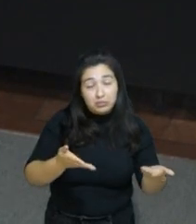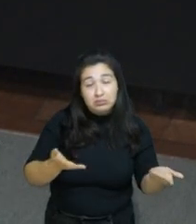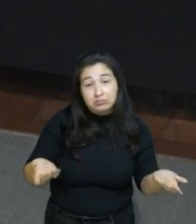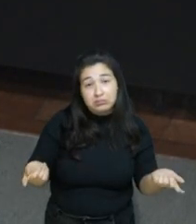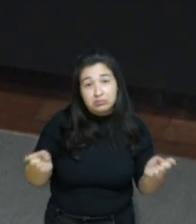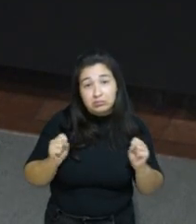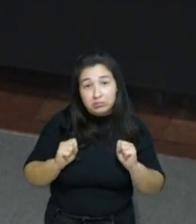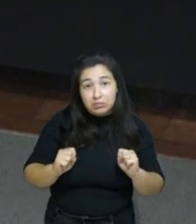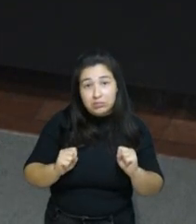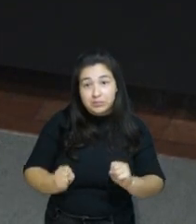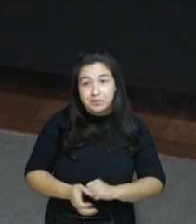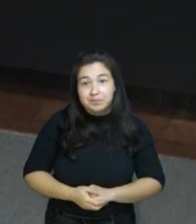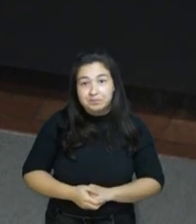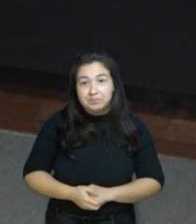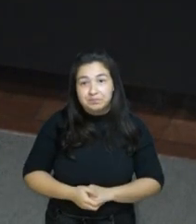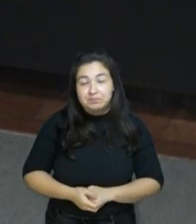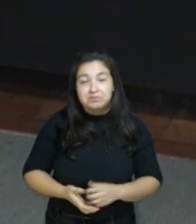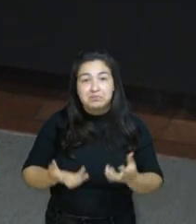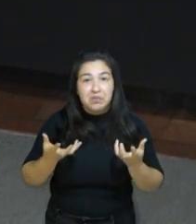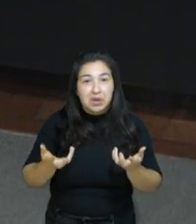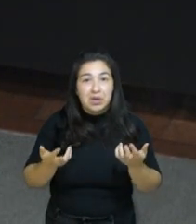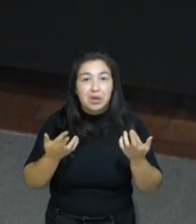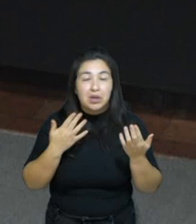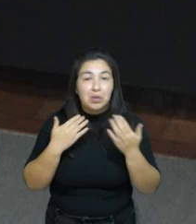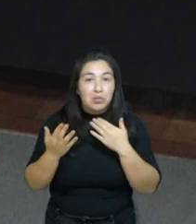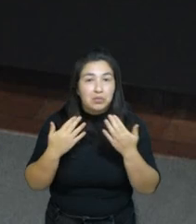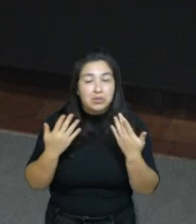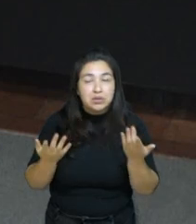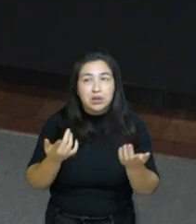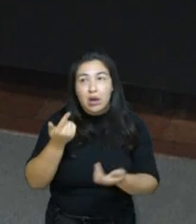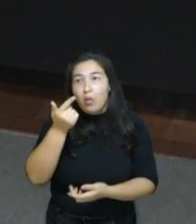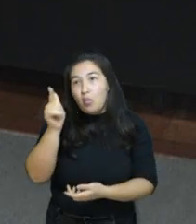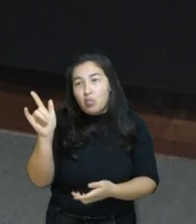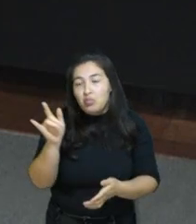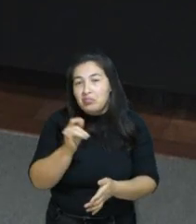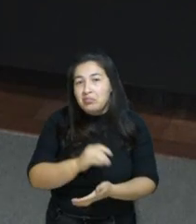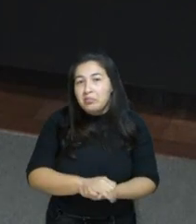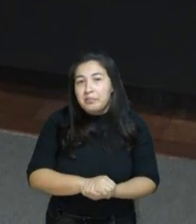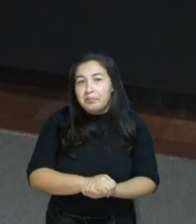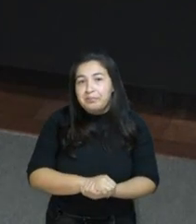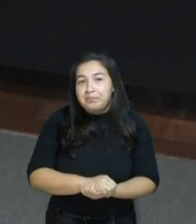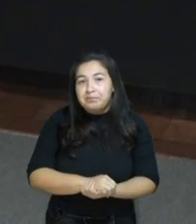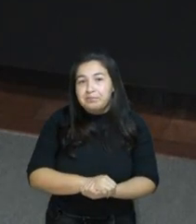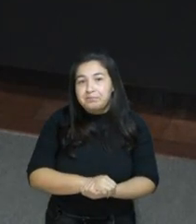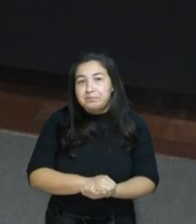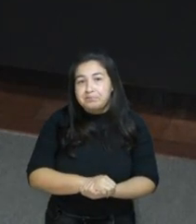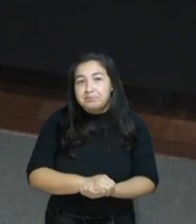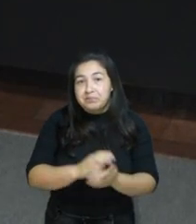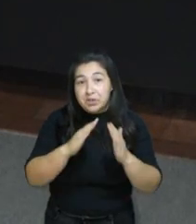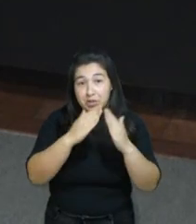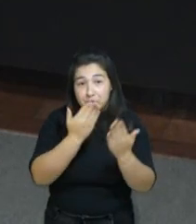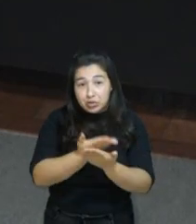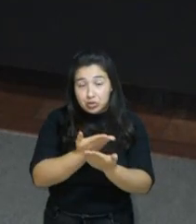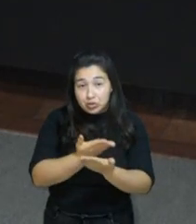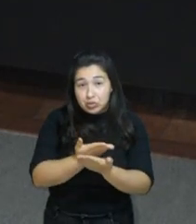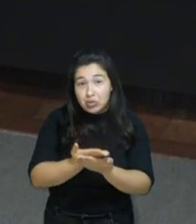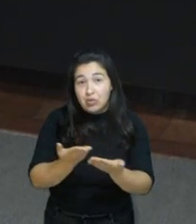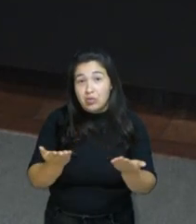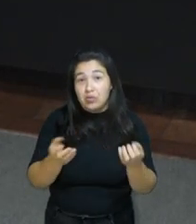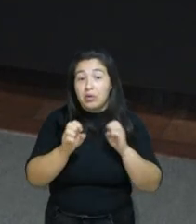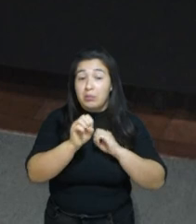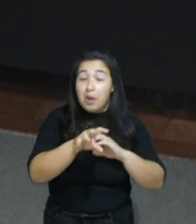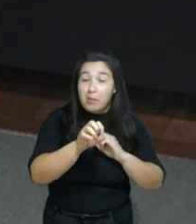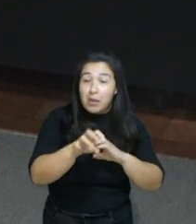entende? Ou que queiram ter a conversa. Por exemplo, as experiências, por exemplo, que a Alessandra faz com as escolas. Né? Então,